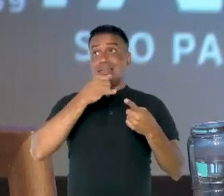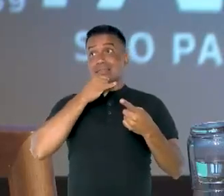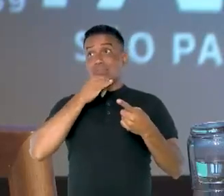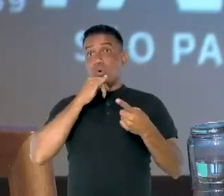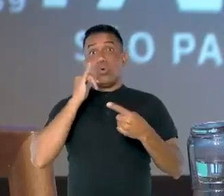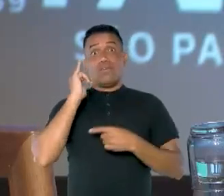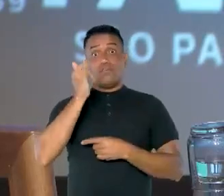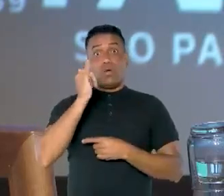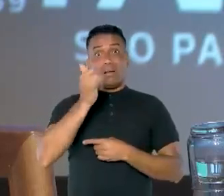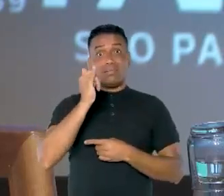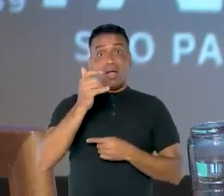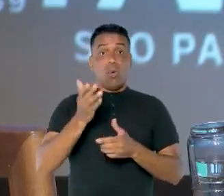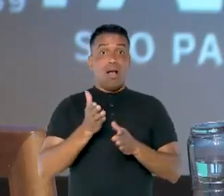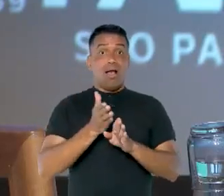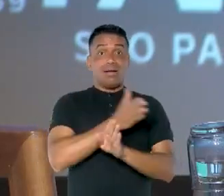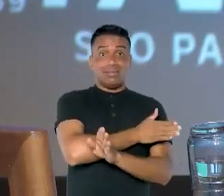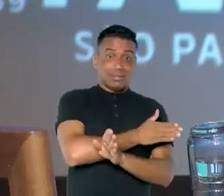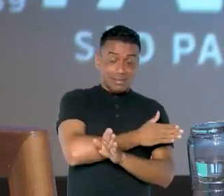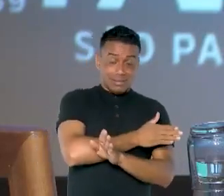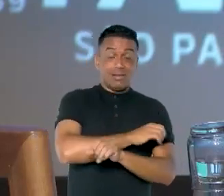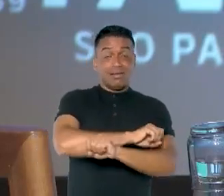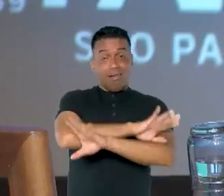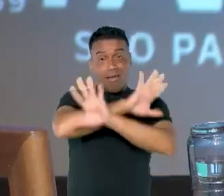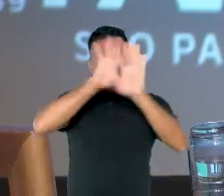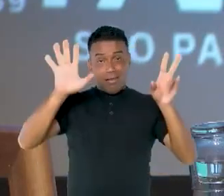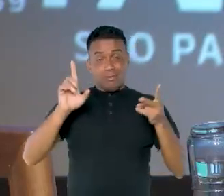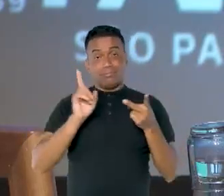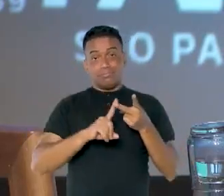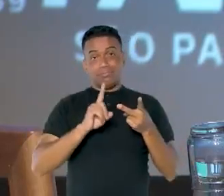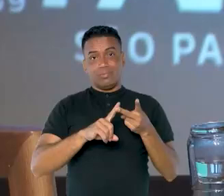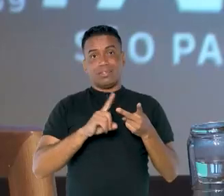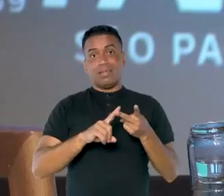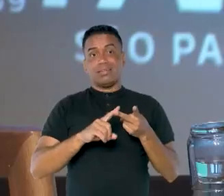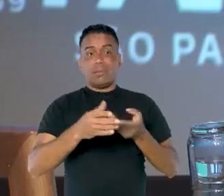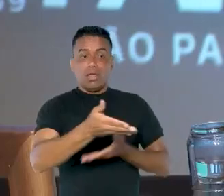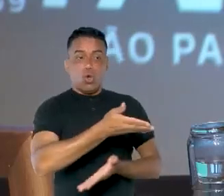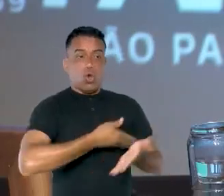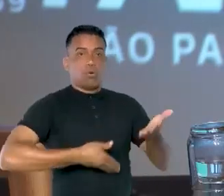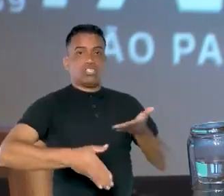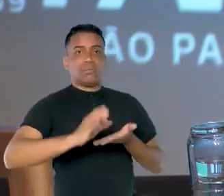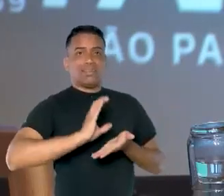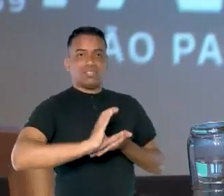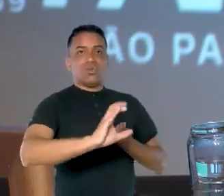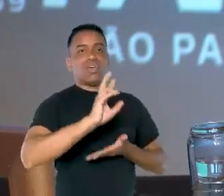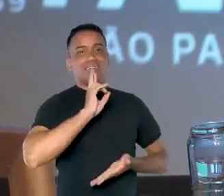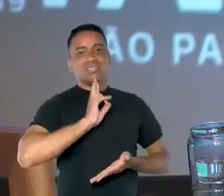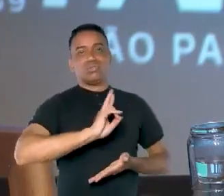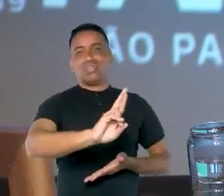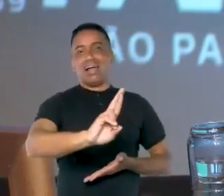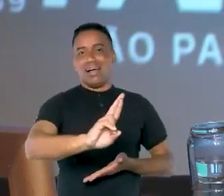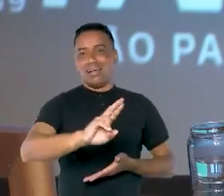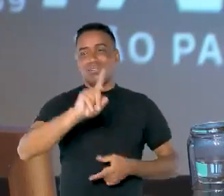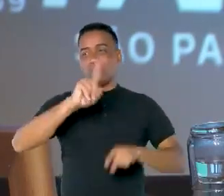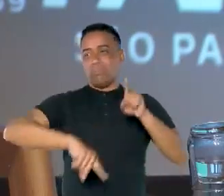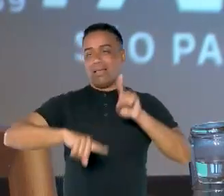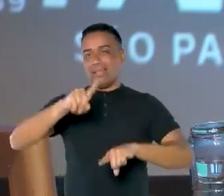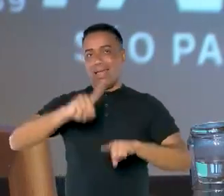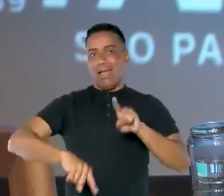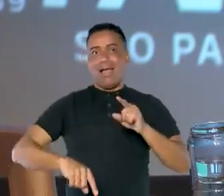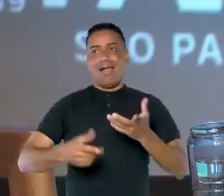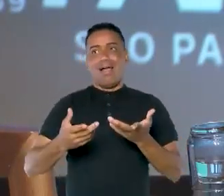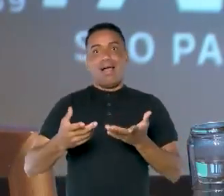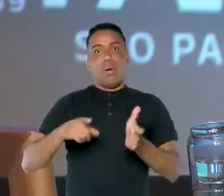informação prévia e clara e o compartilhamento dos resultados